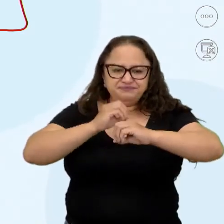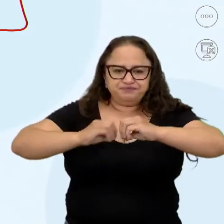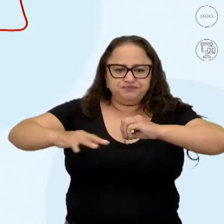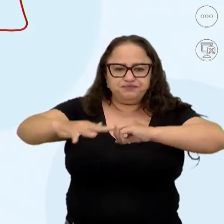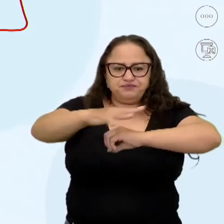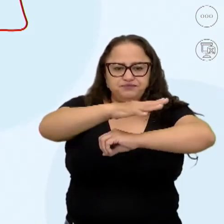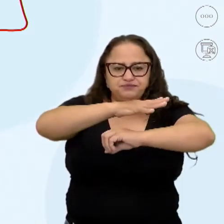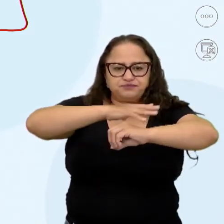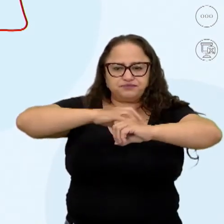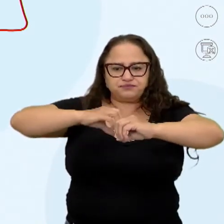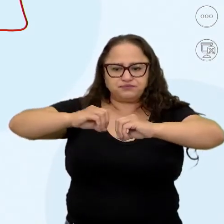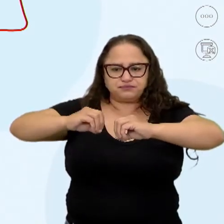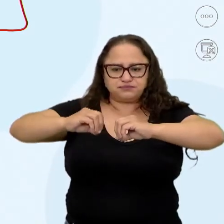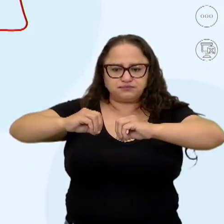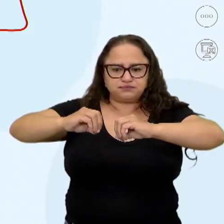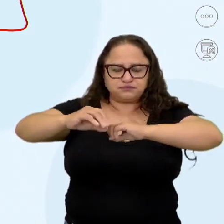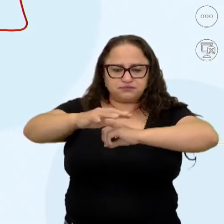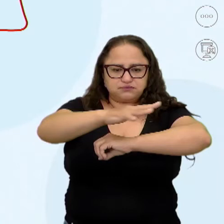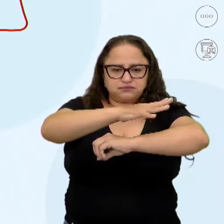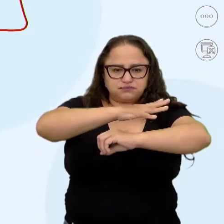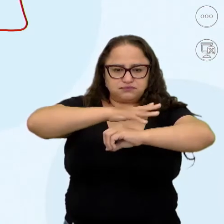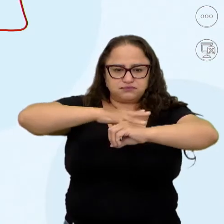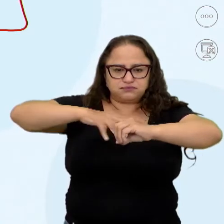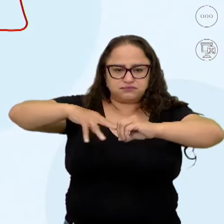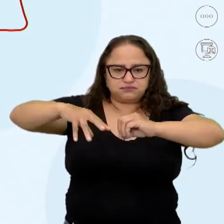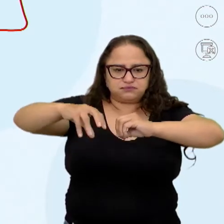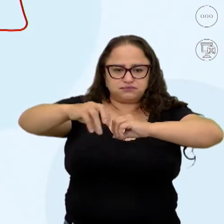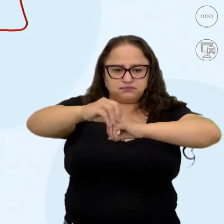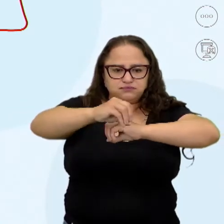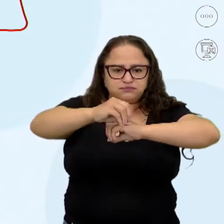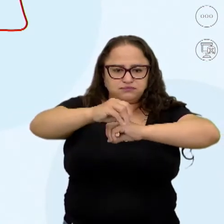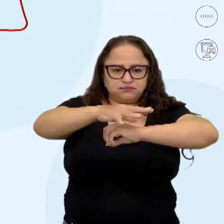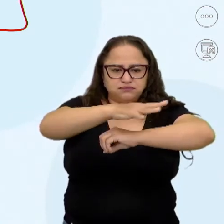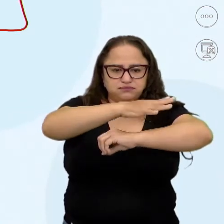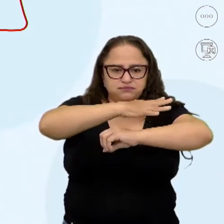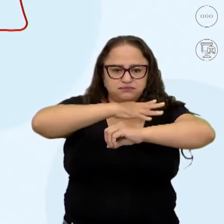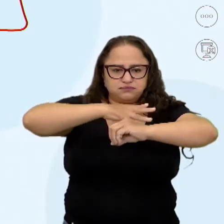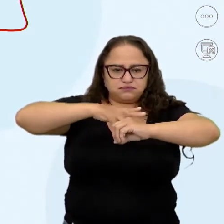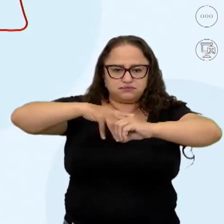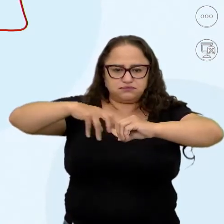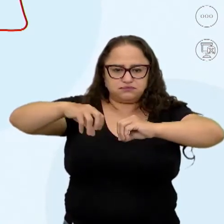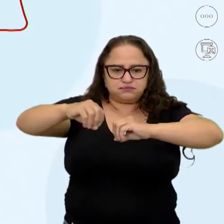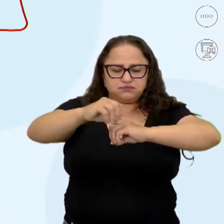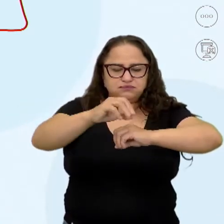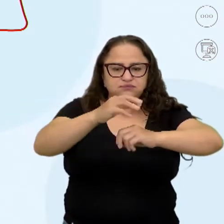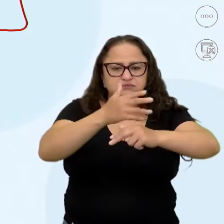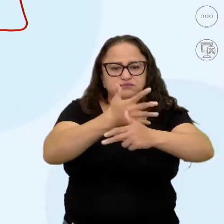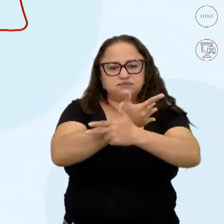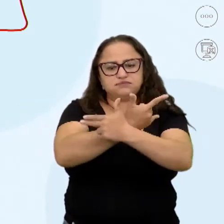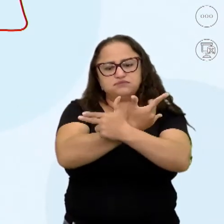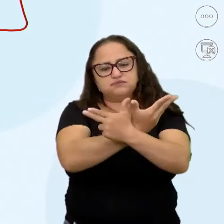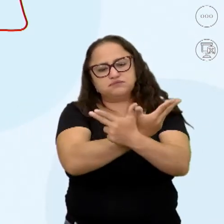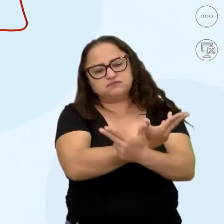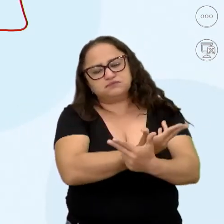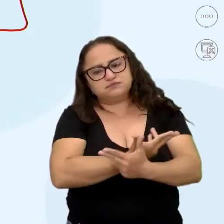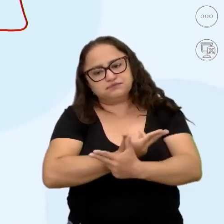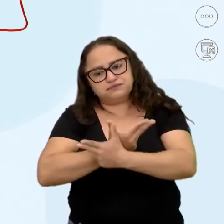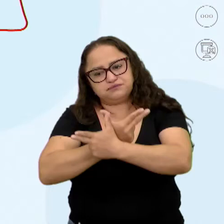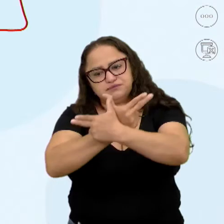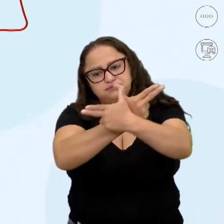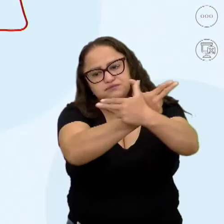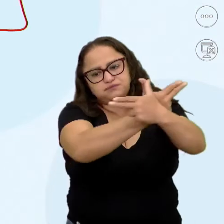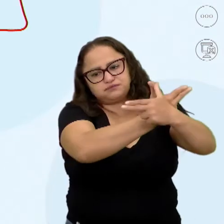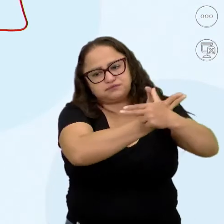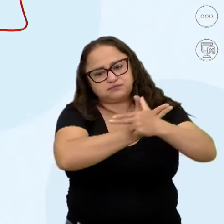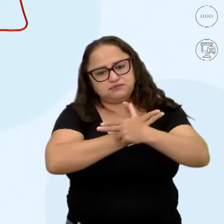aí o movimento do satélite em torno da Terra. Bacana, né? Mostrando como que é o movimento, né? É verdade, né,